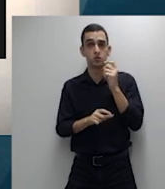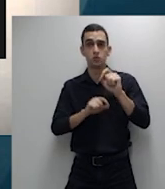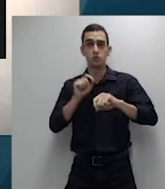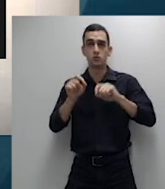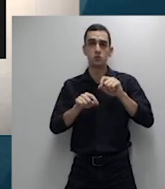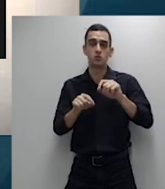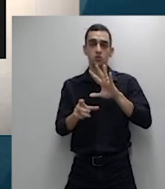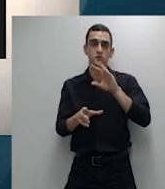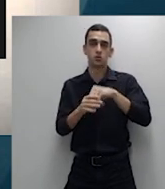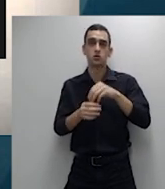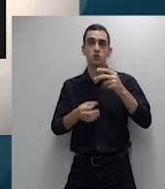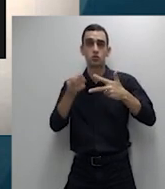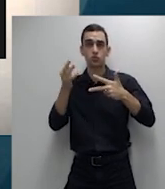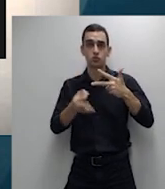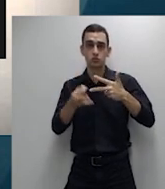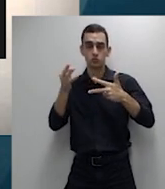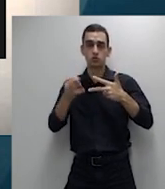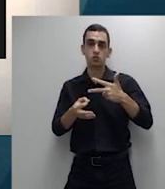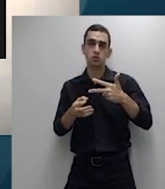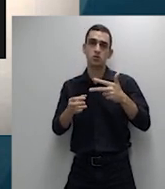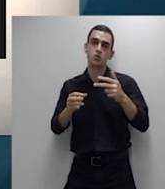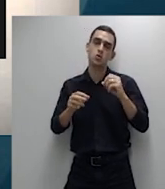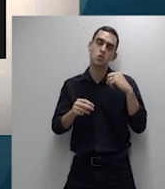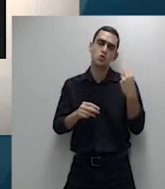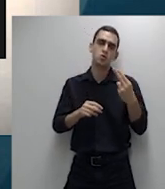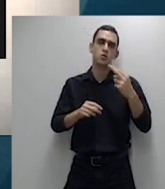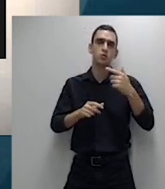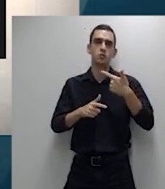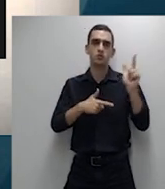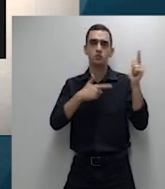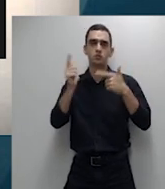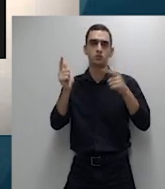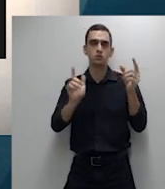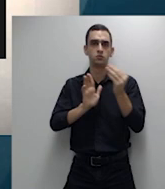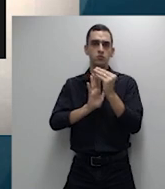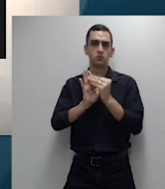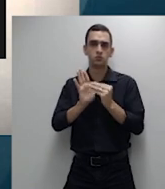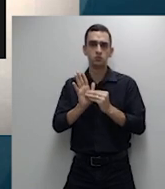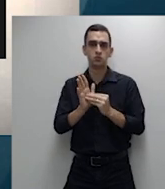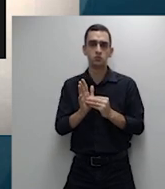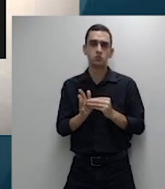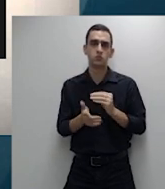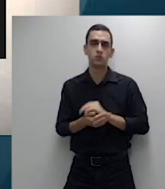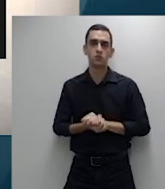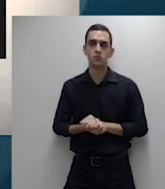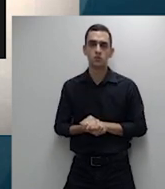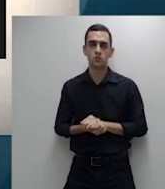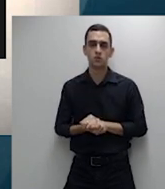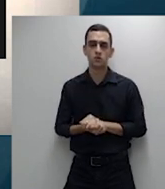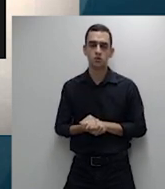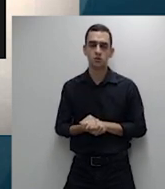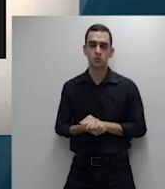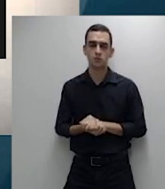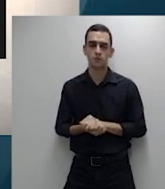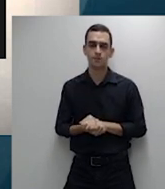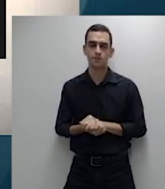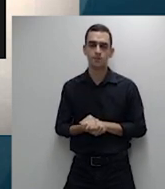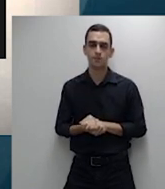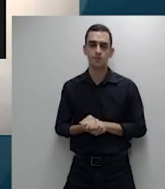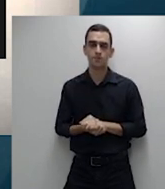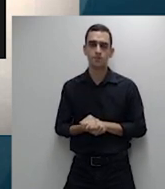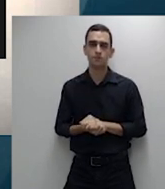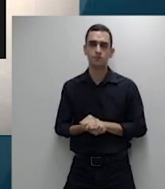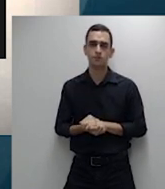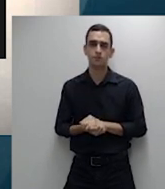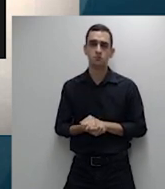desde logo atribuísse a nota faltante escolhe faltante para que o impetrante